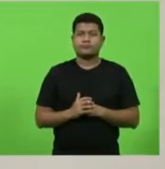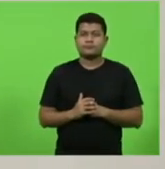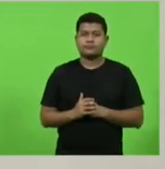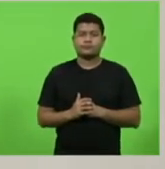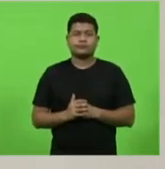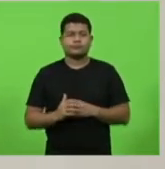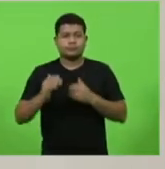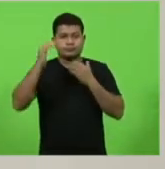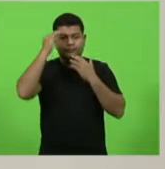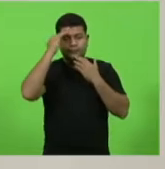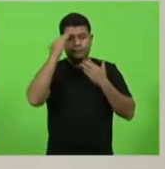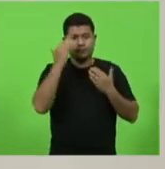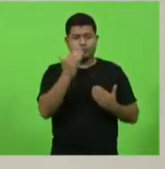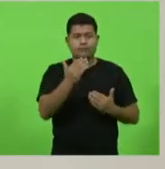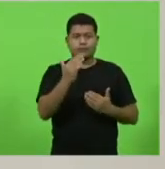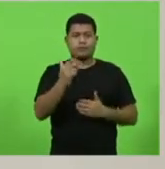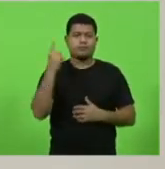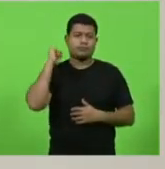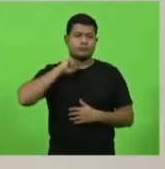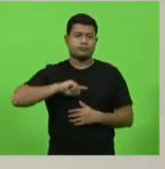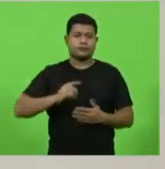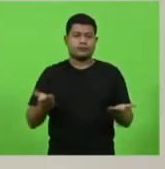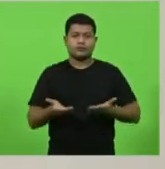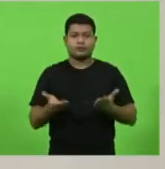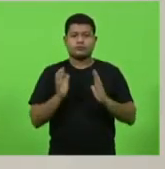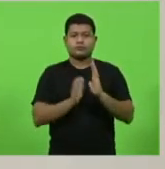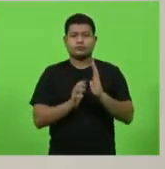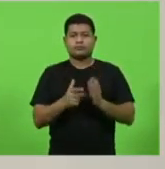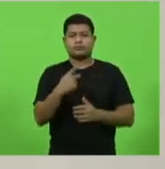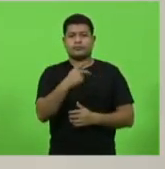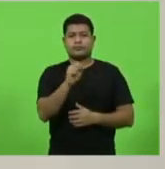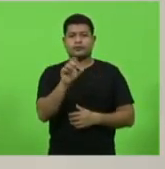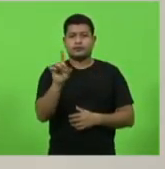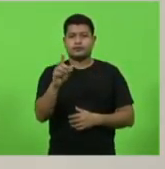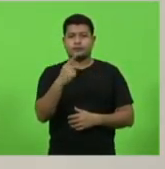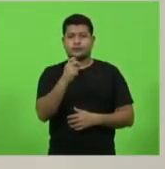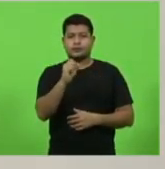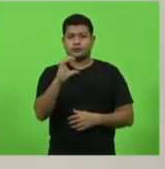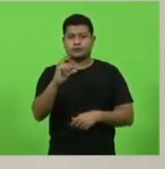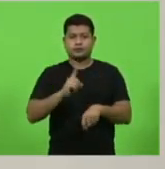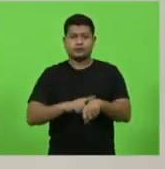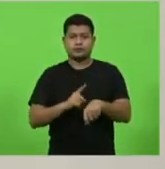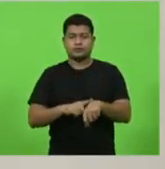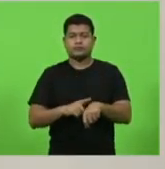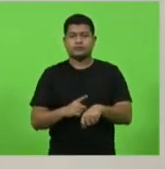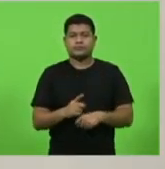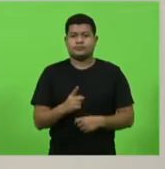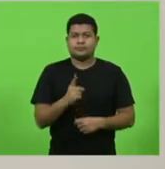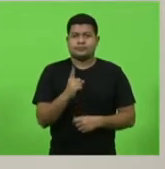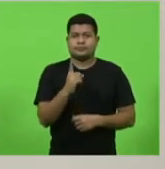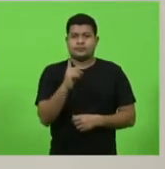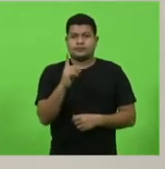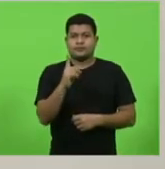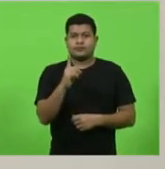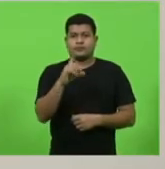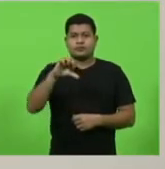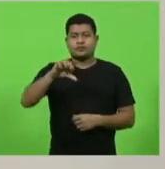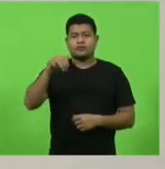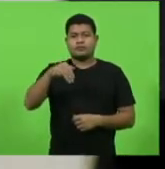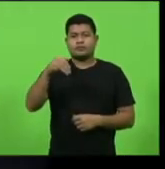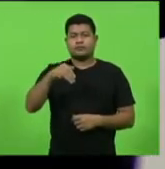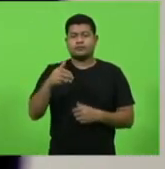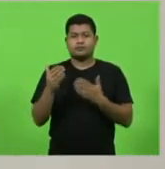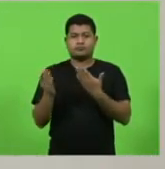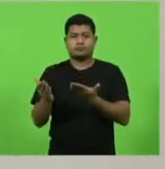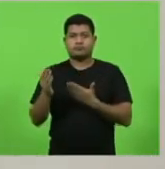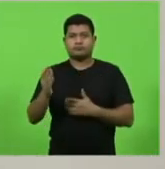Obrigado, deputado Silvio. Bloco PSD-PSC, Kennedy Nunes. Por 9 minutos, deputado.